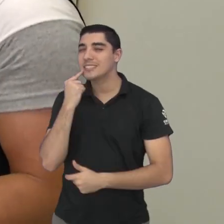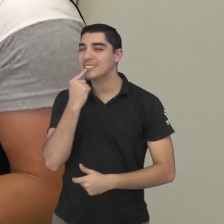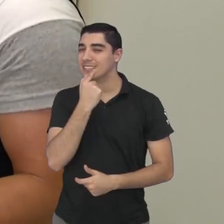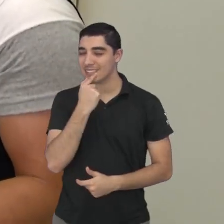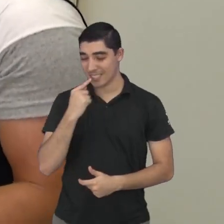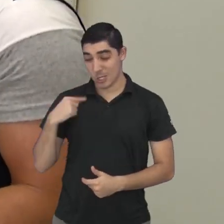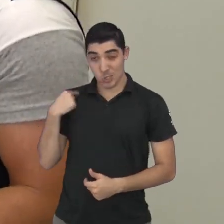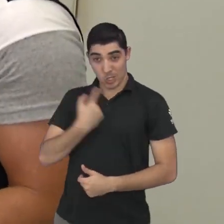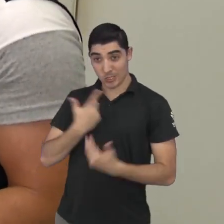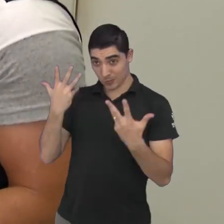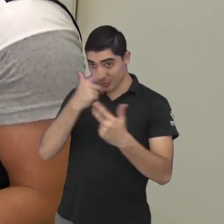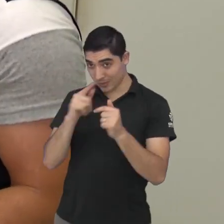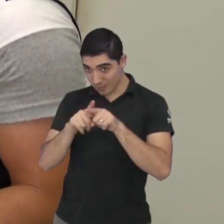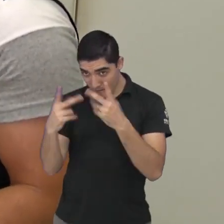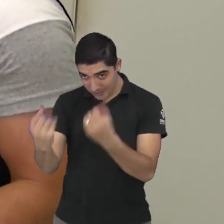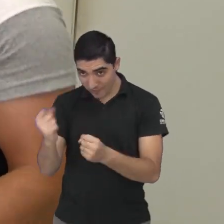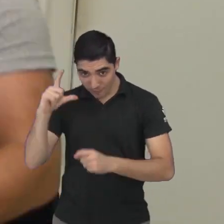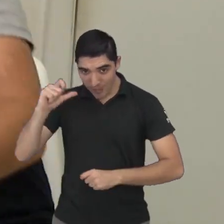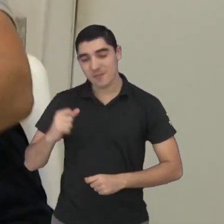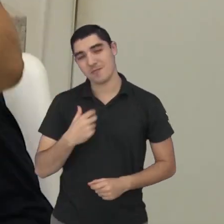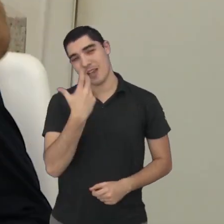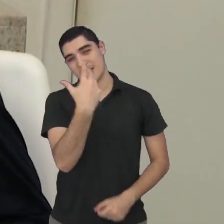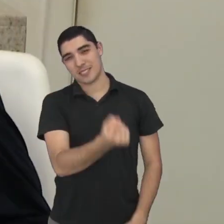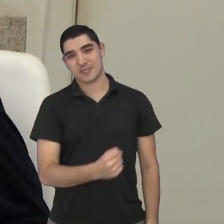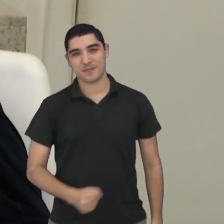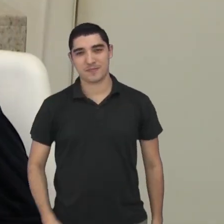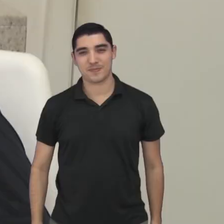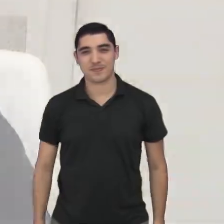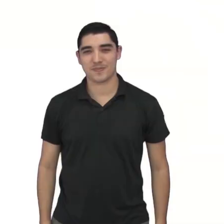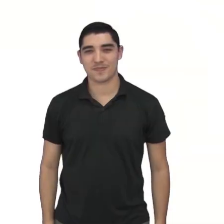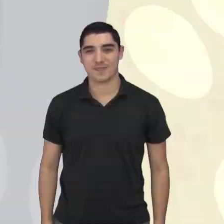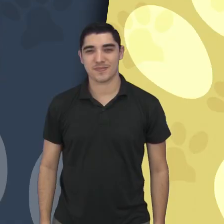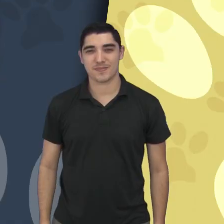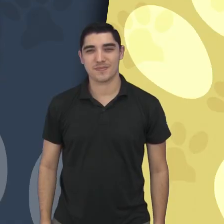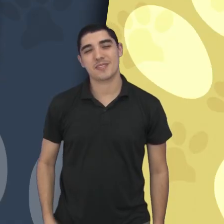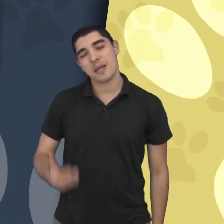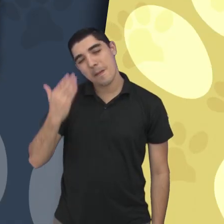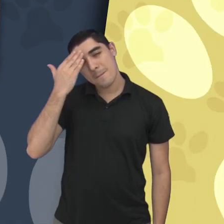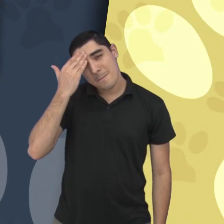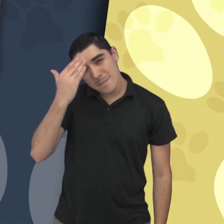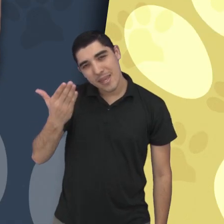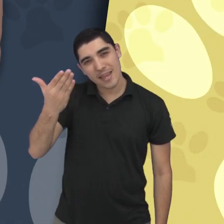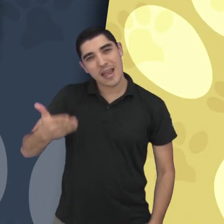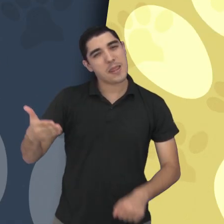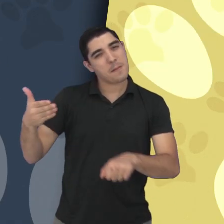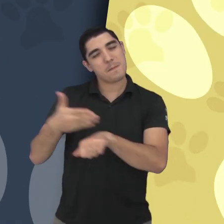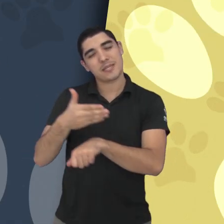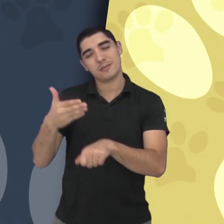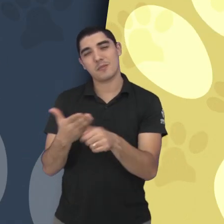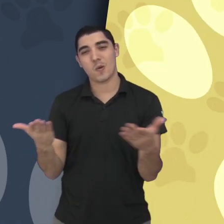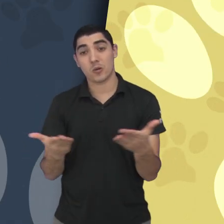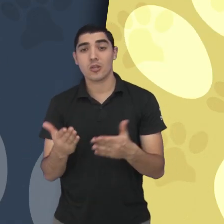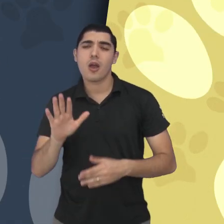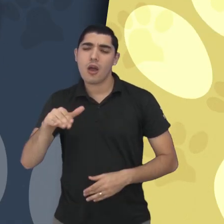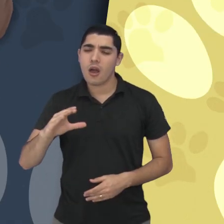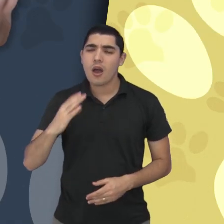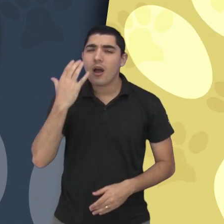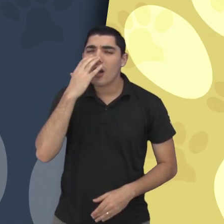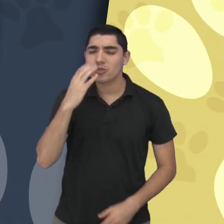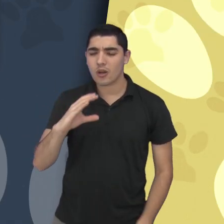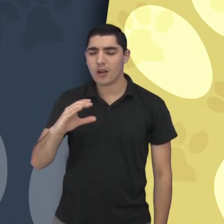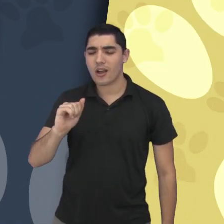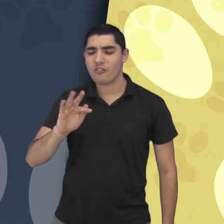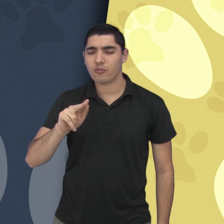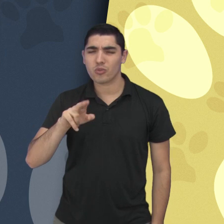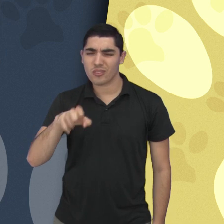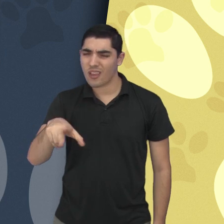nossa Galeria Pet, vamos fazer uma foto? Vamos! Então vamos aqui, ó. Obrigado pela participação, gente. E Cafuné, você é lindo